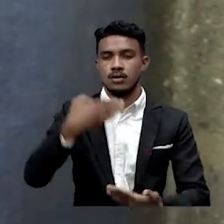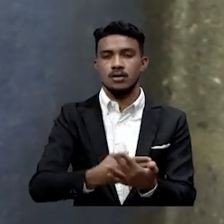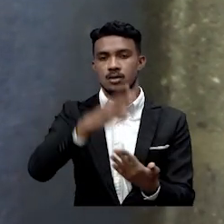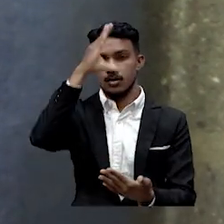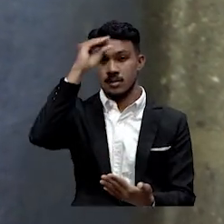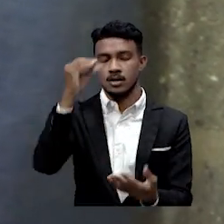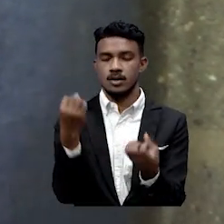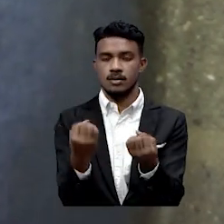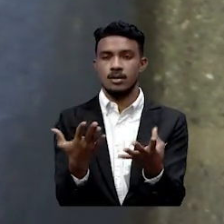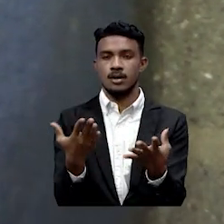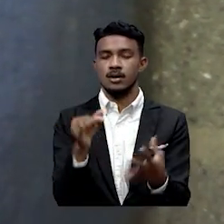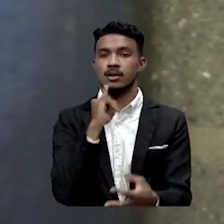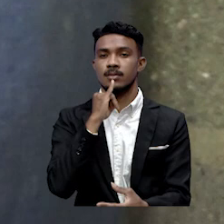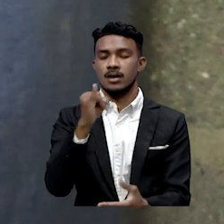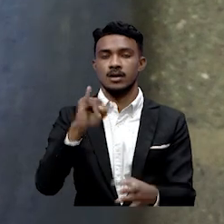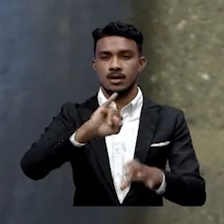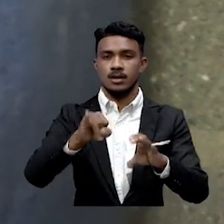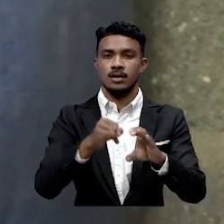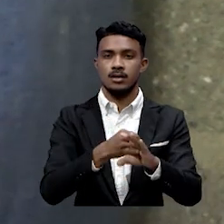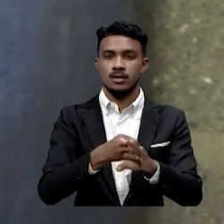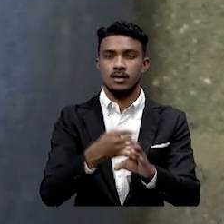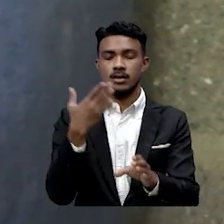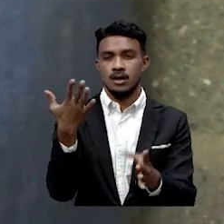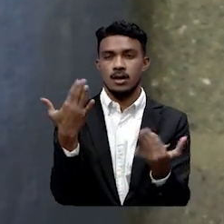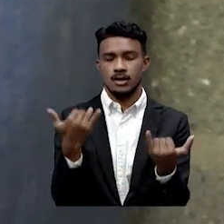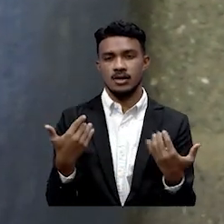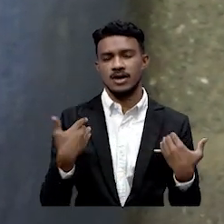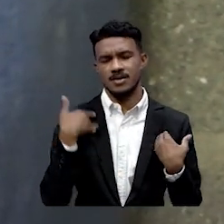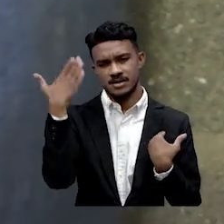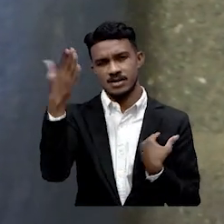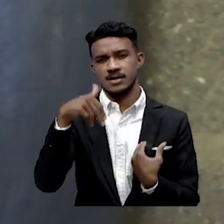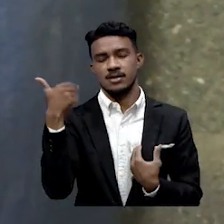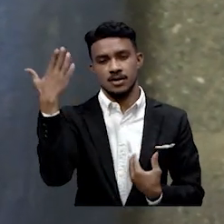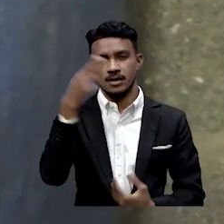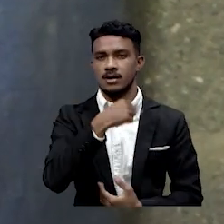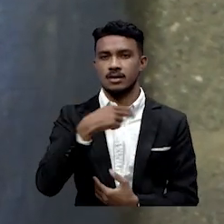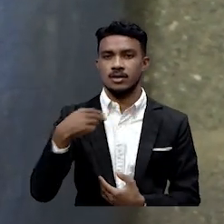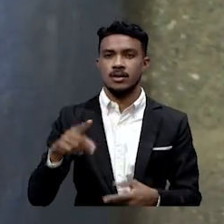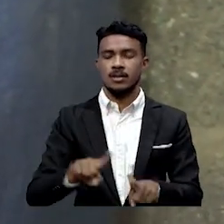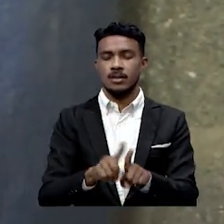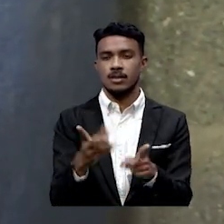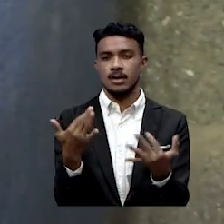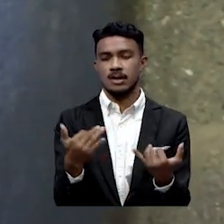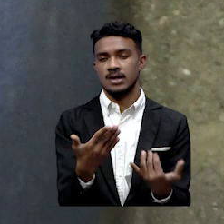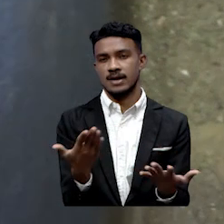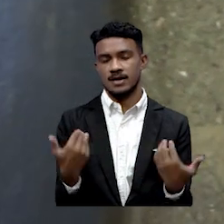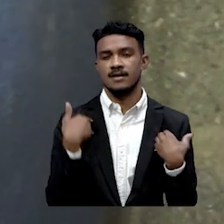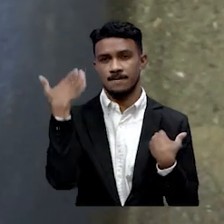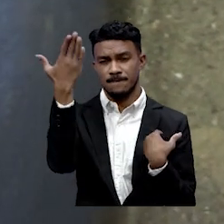barak maka envolve em milícia, or ne balu atam boa, mas balu mos e hel neba hela, lau livre hel